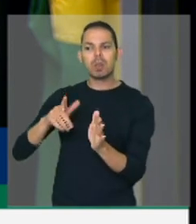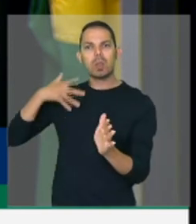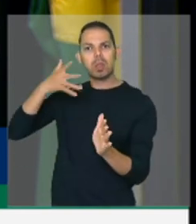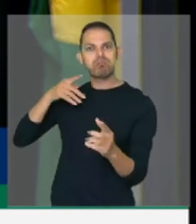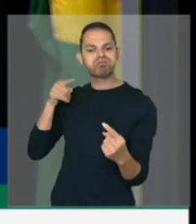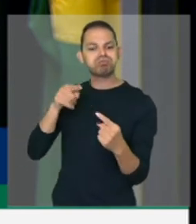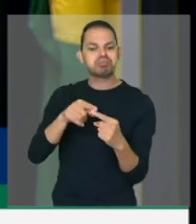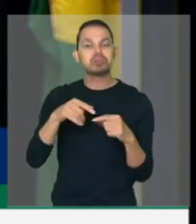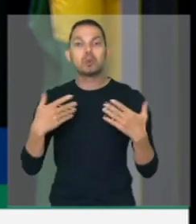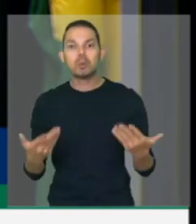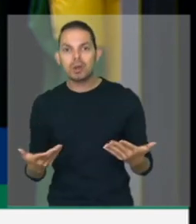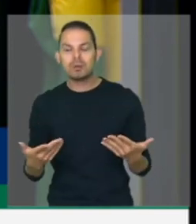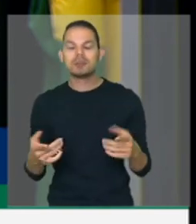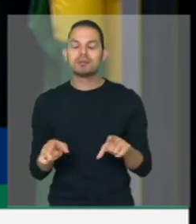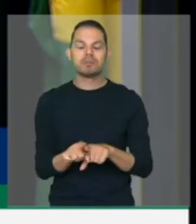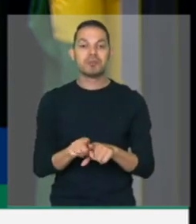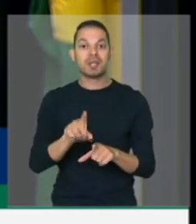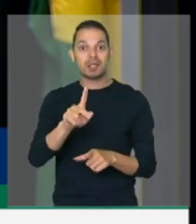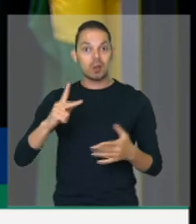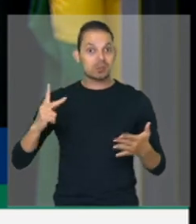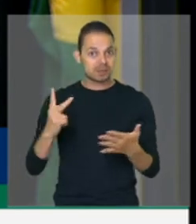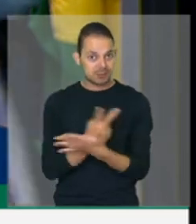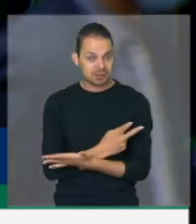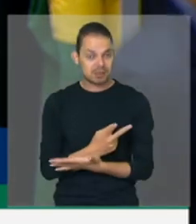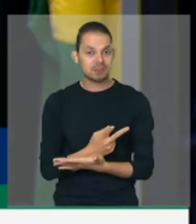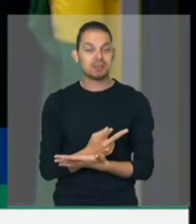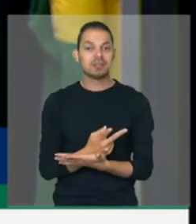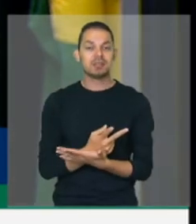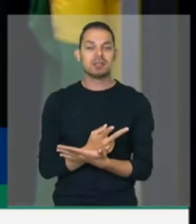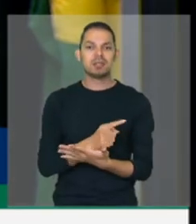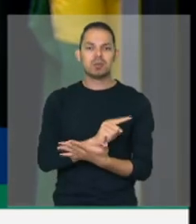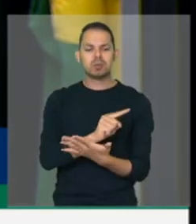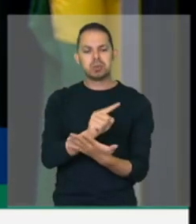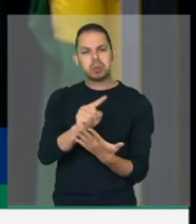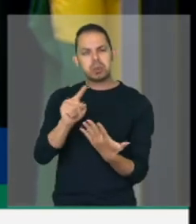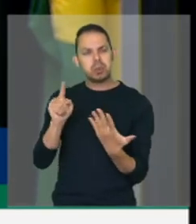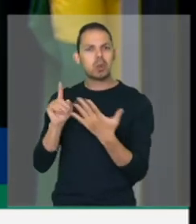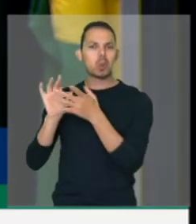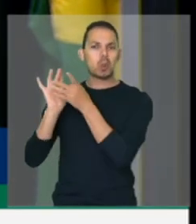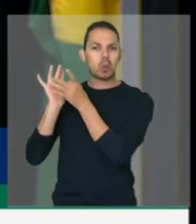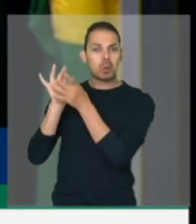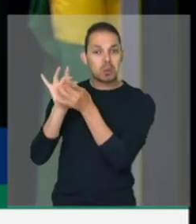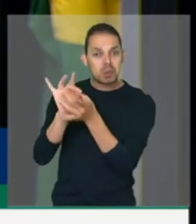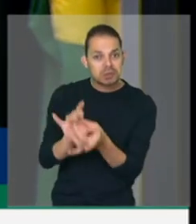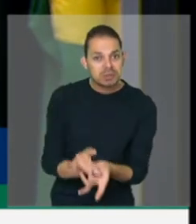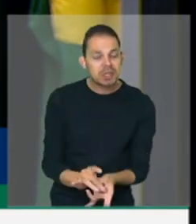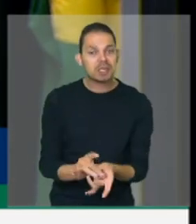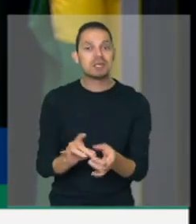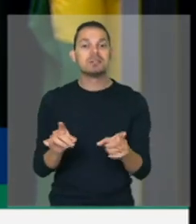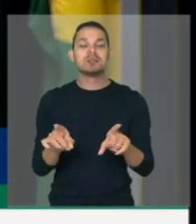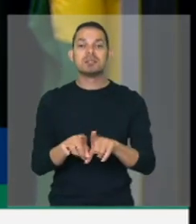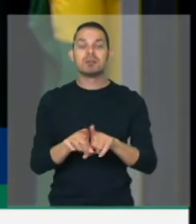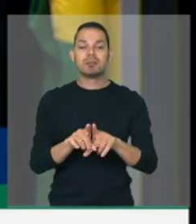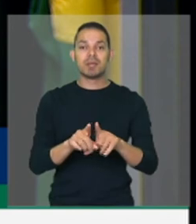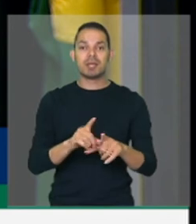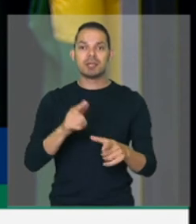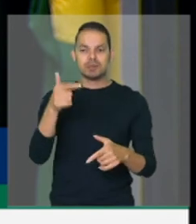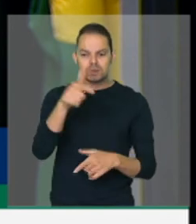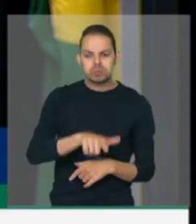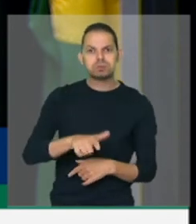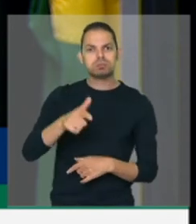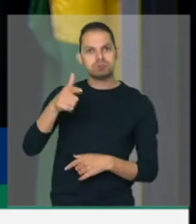E no caso concreto, as circunstâncias, o contexto e o cometimento